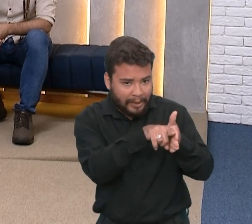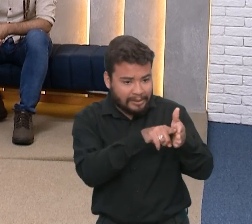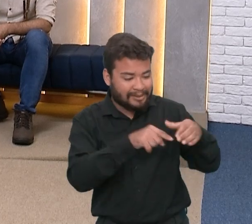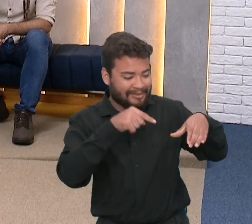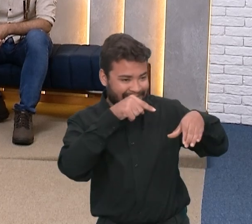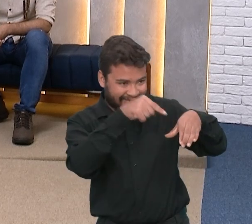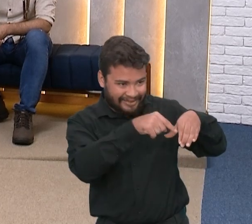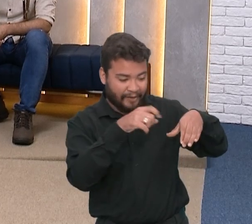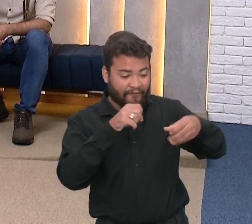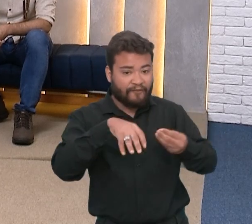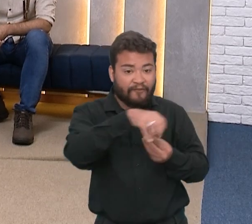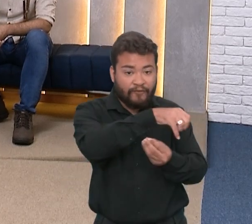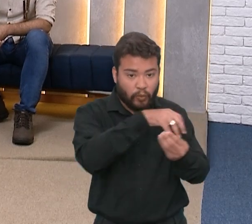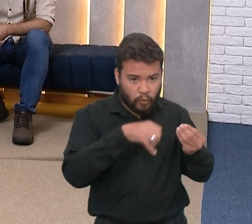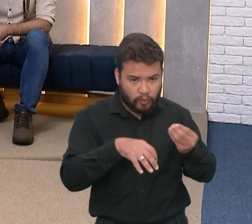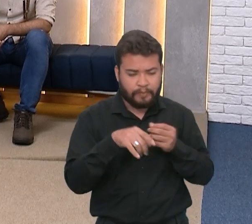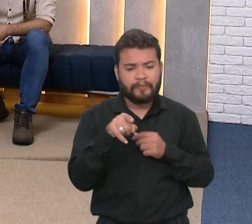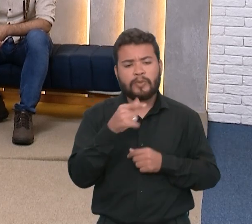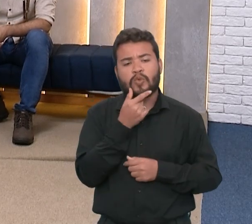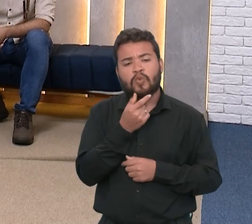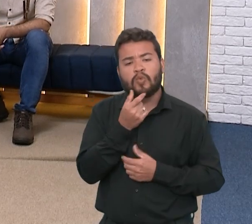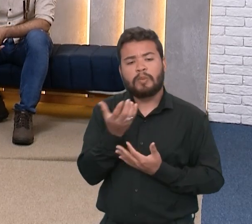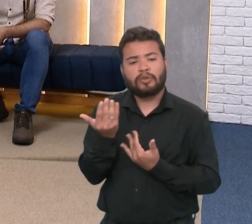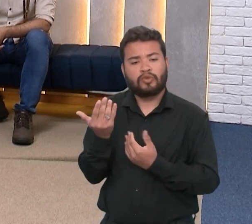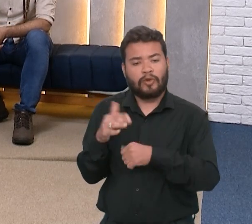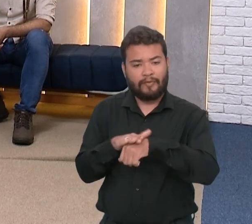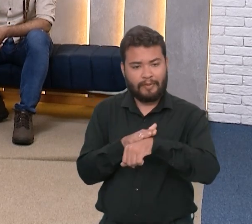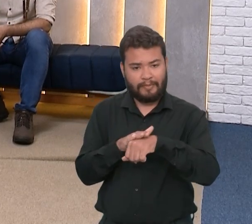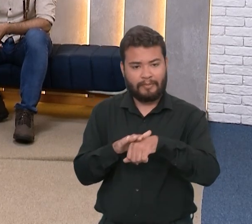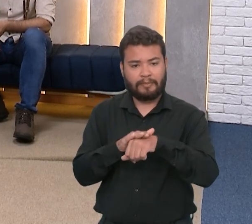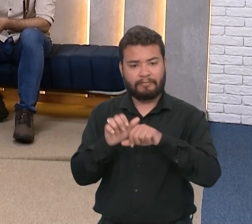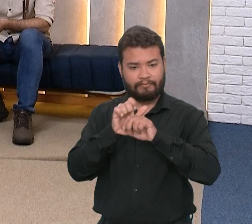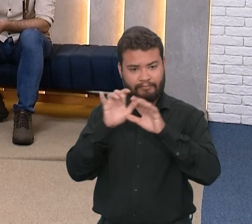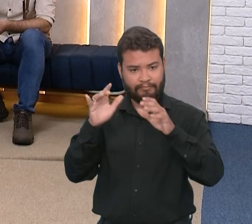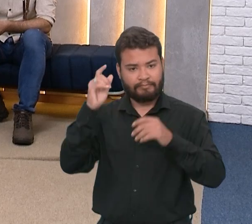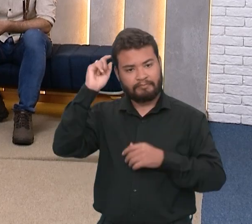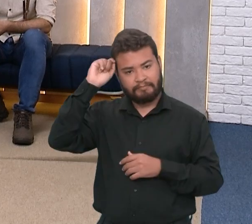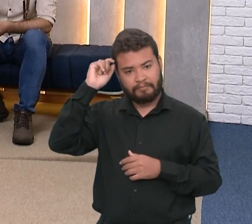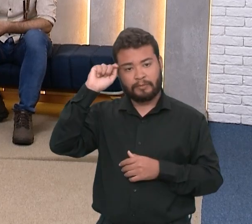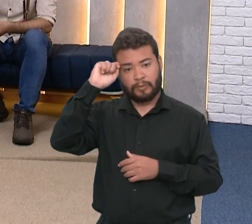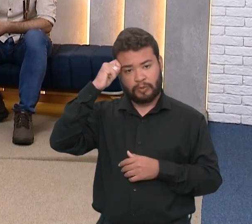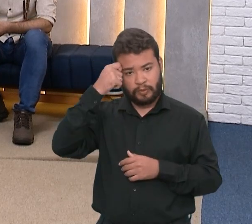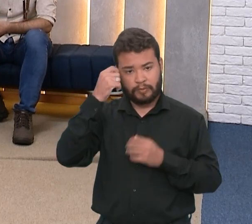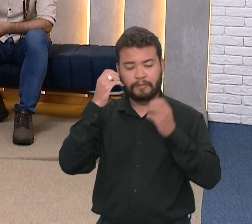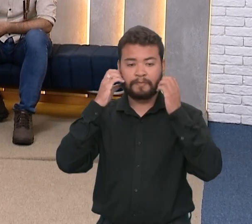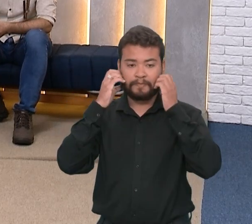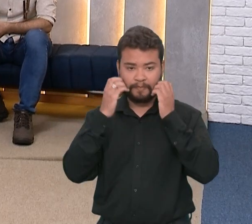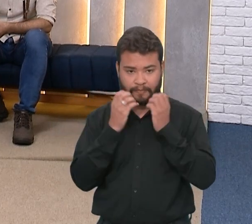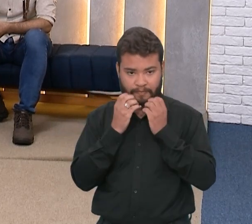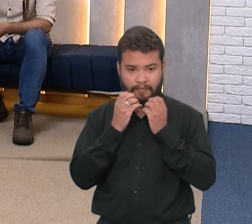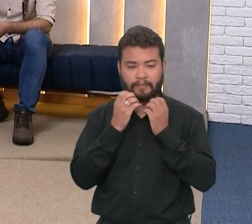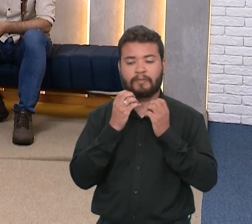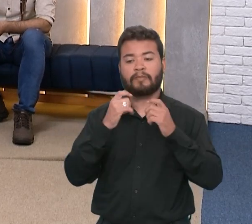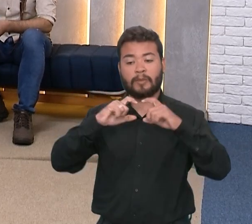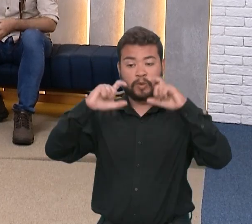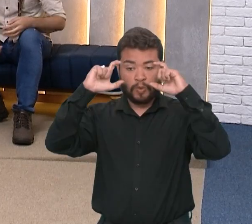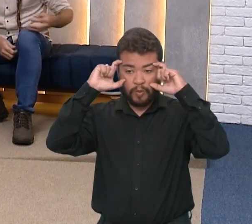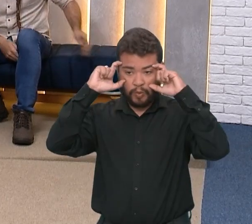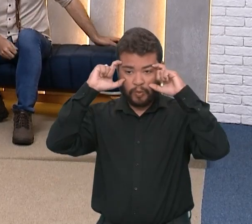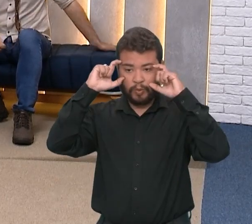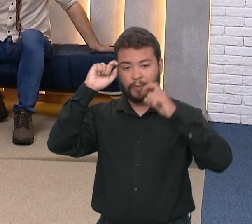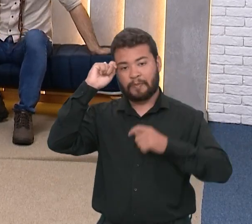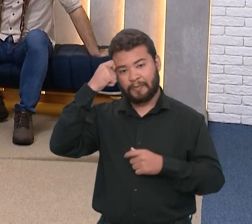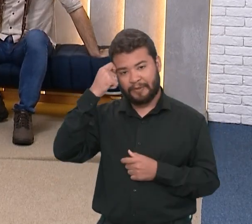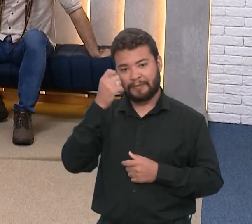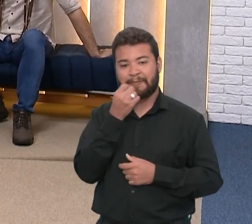homem jovem de pele parda, com olhos castanhos escuros, cabelos pretos cacheados, usa barba e usa óculos na cor preta.